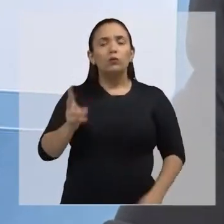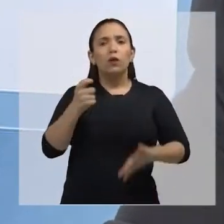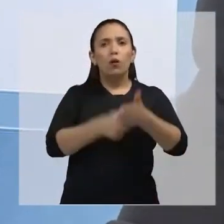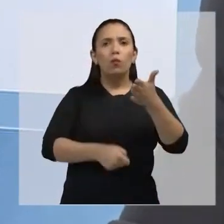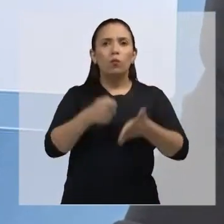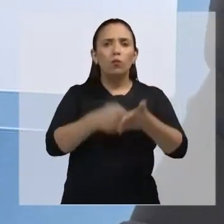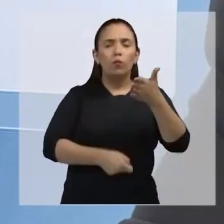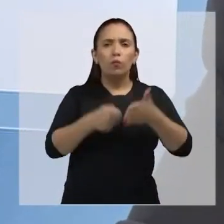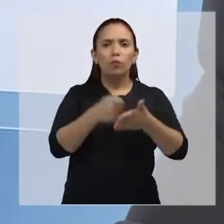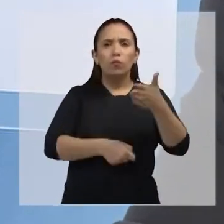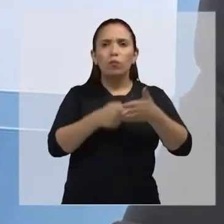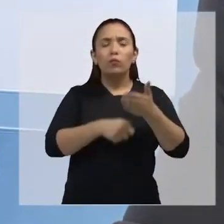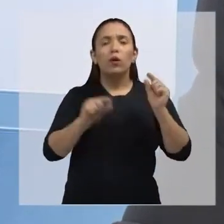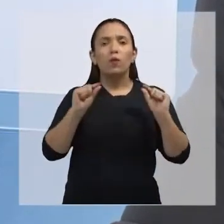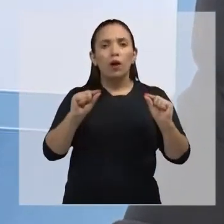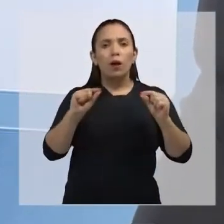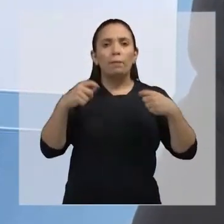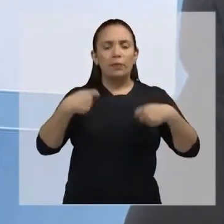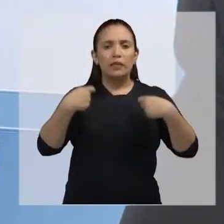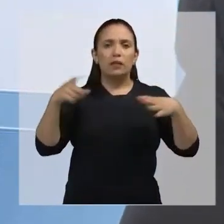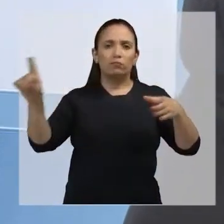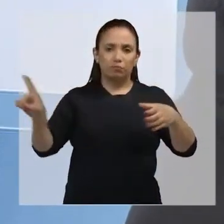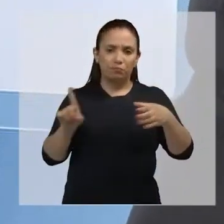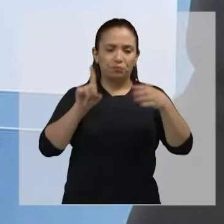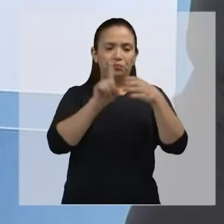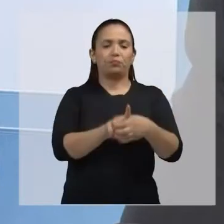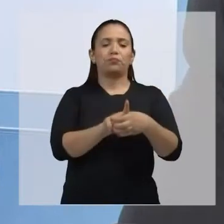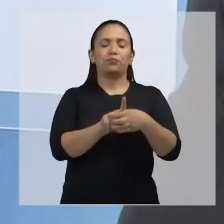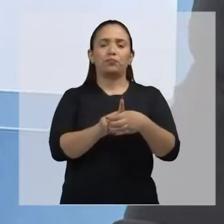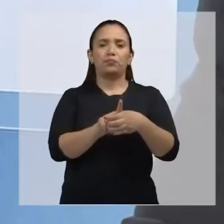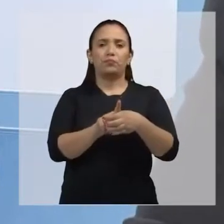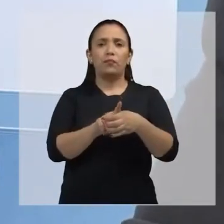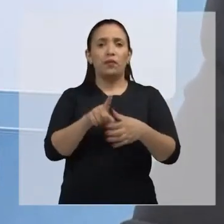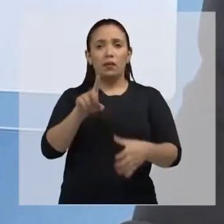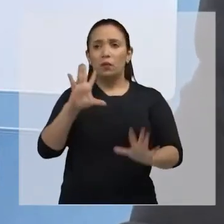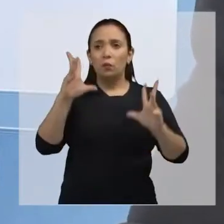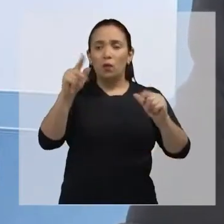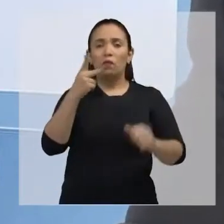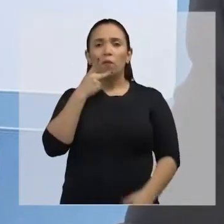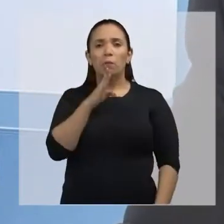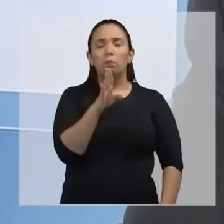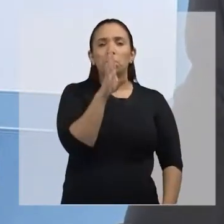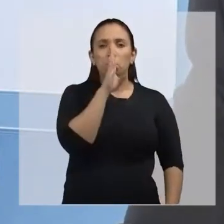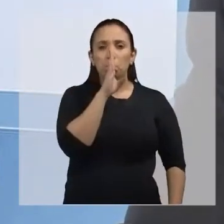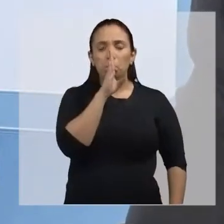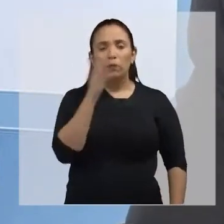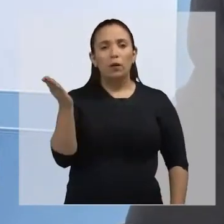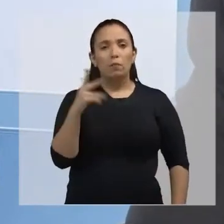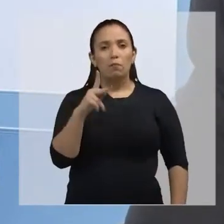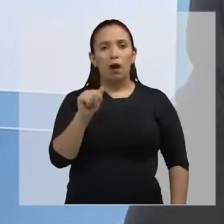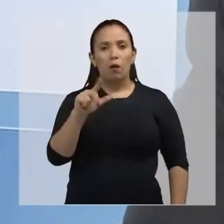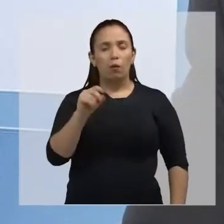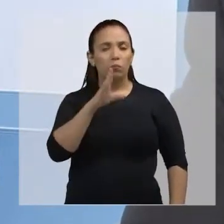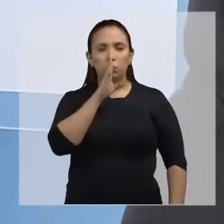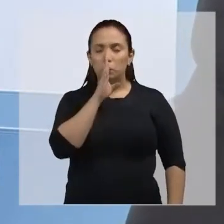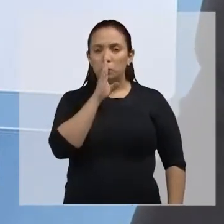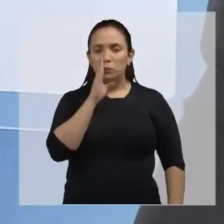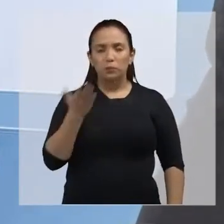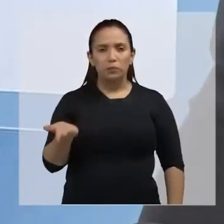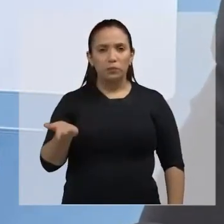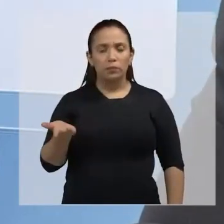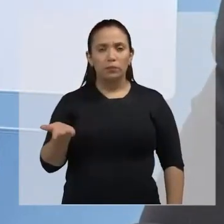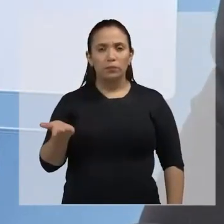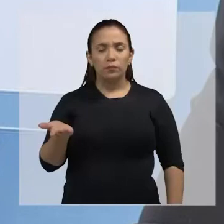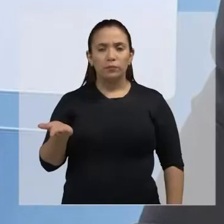luta pela inclusão, que é uma bandeira do PT. Algum dia lembraram o nome do Paulo Paim para ele ser candidato a presidente da República? Não. Algum